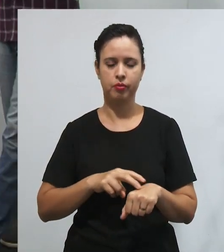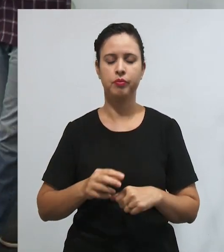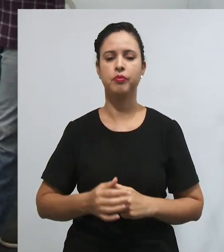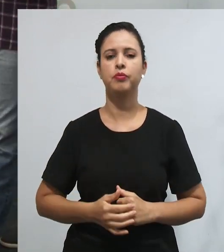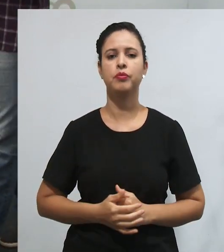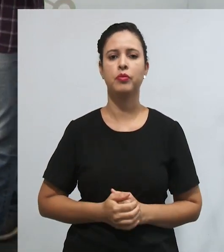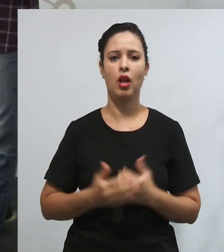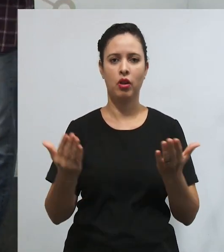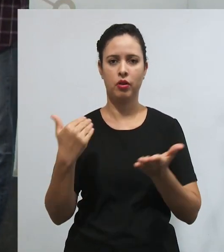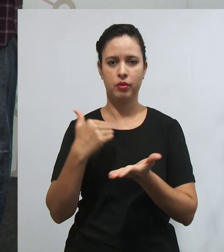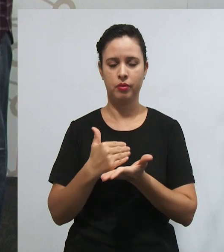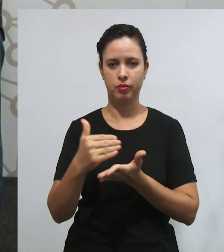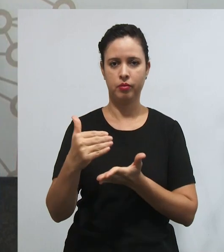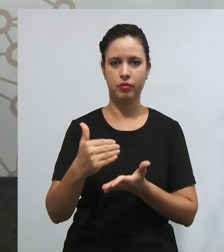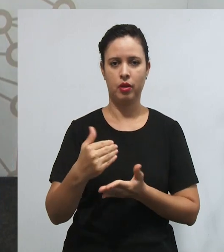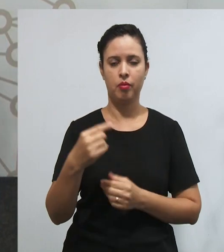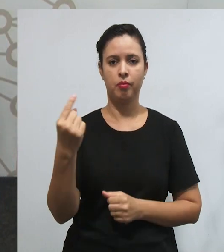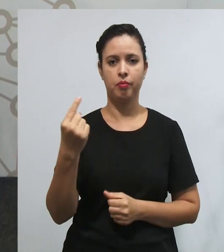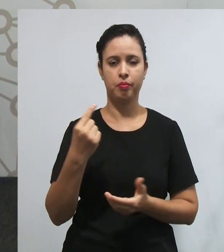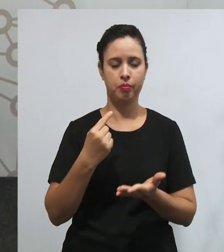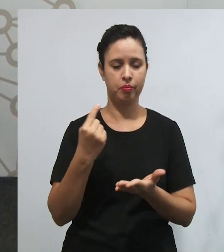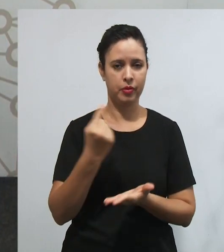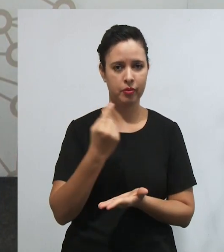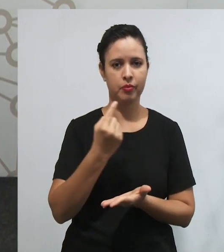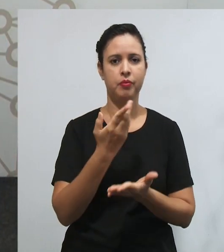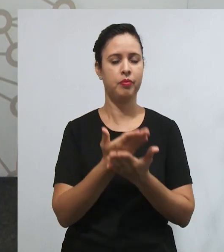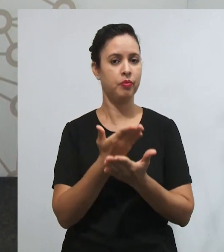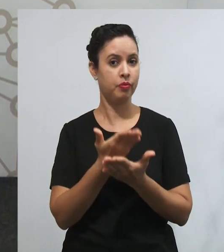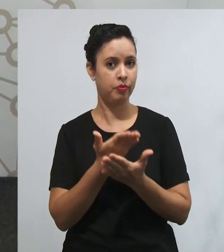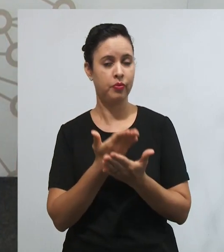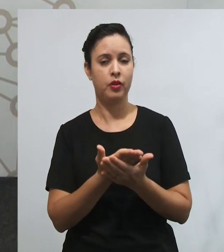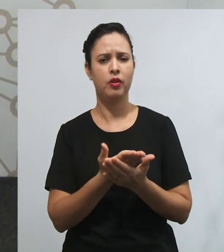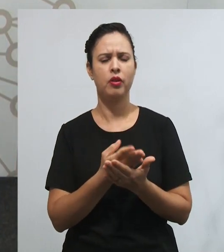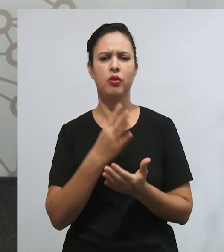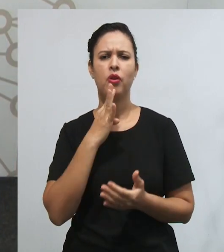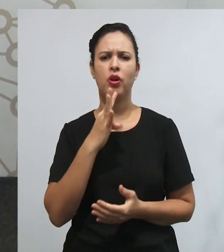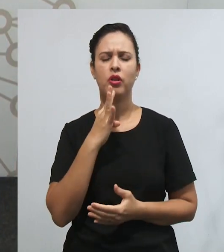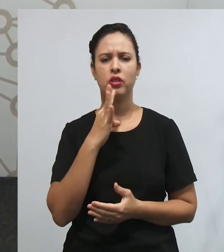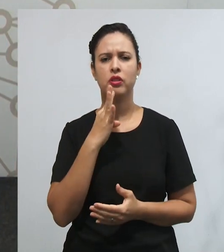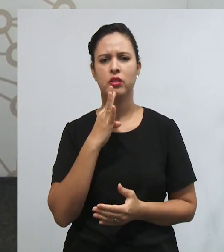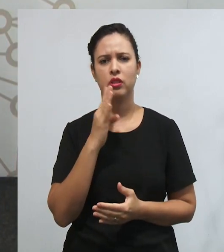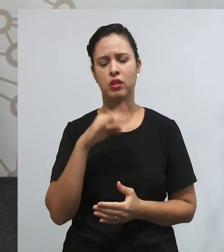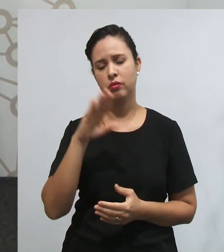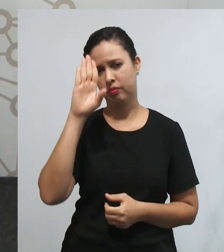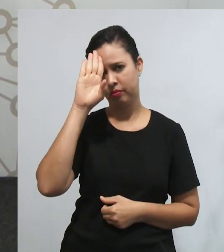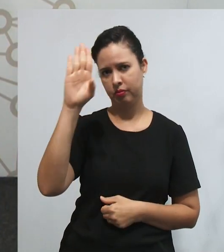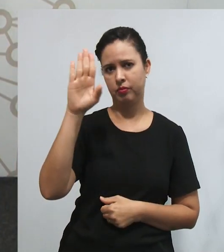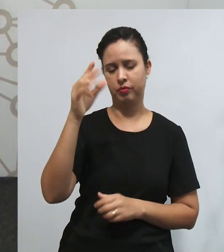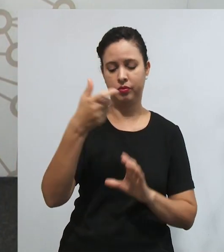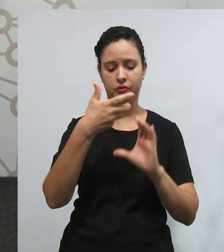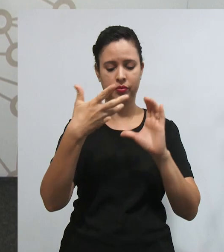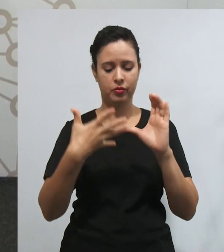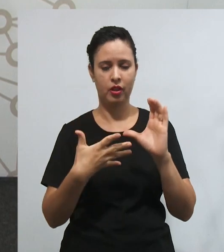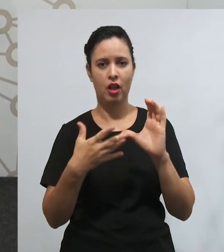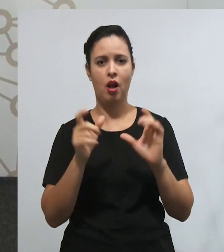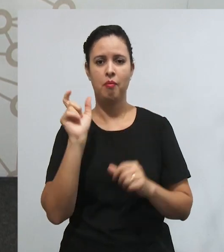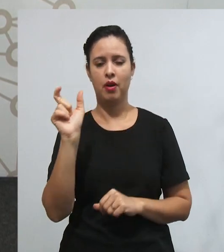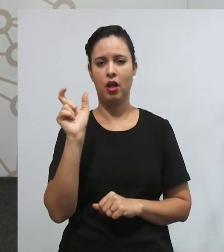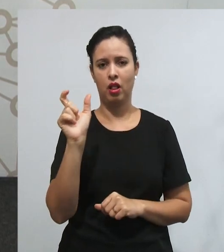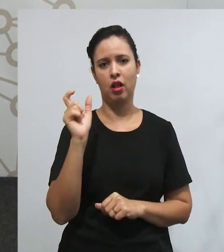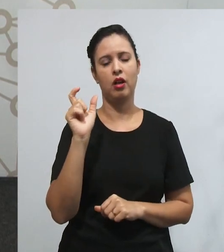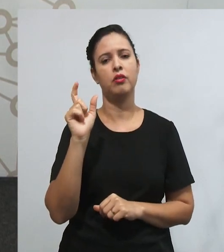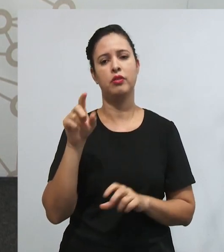Vamos dar início então à nossa primeira aula, né? Vamos conhecer as principais características sobre o termo informática e